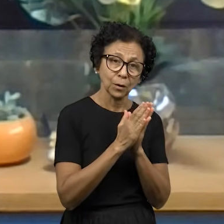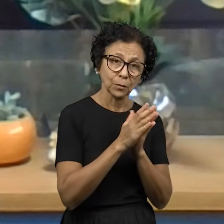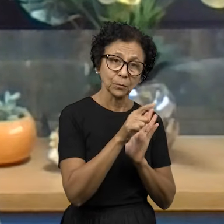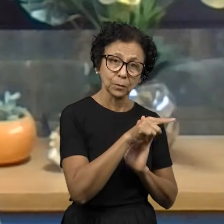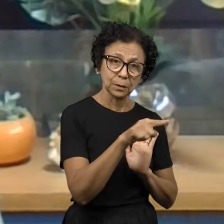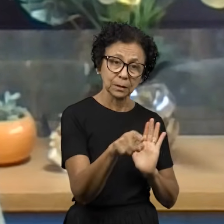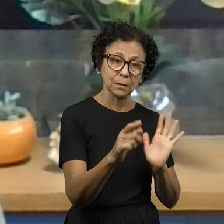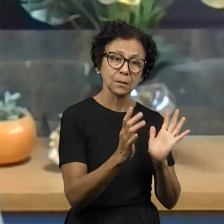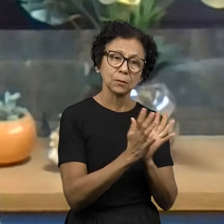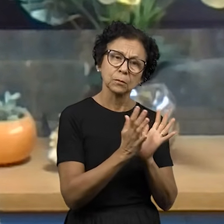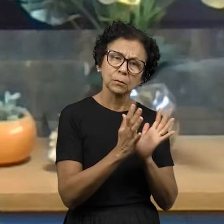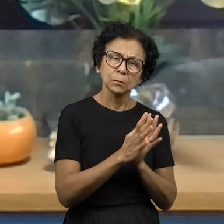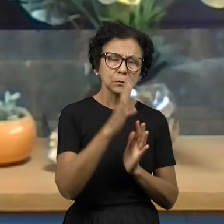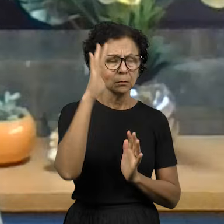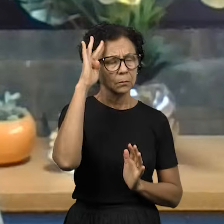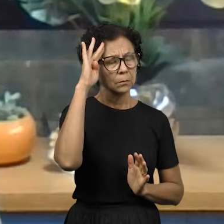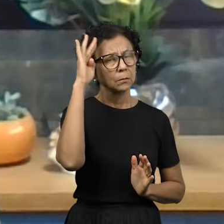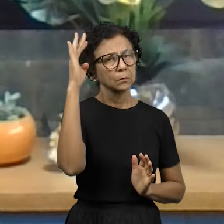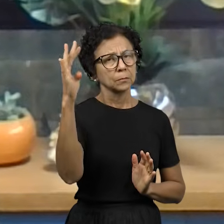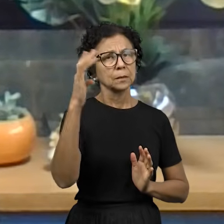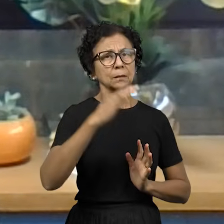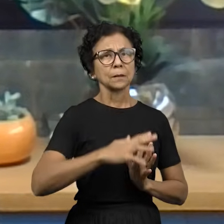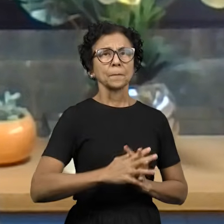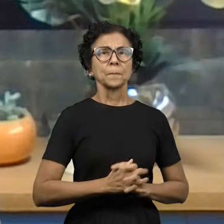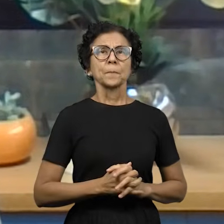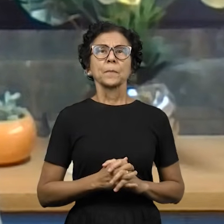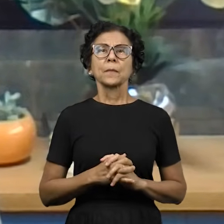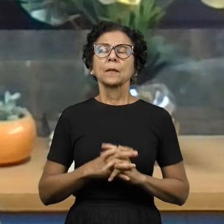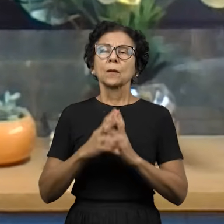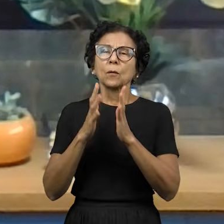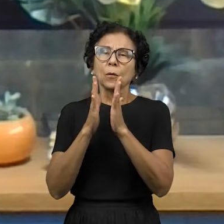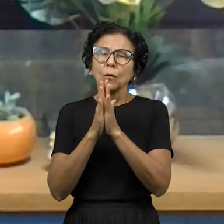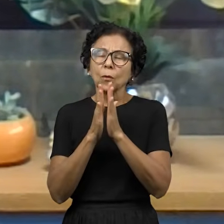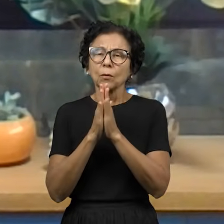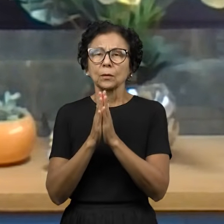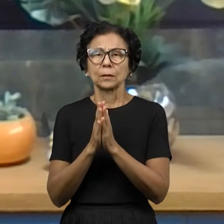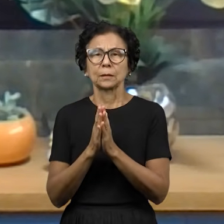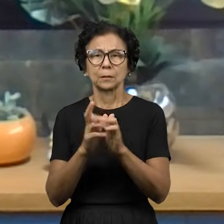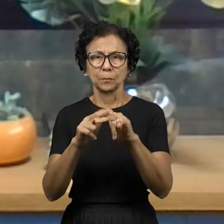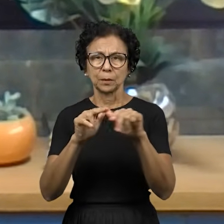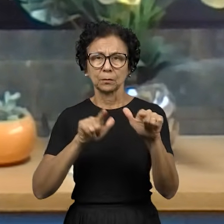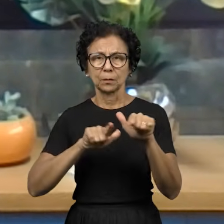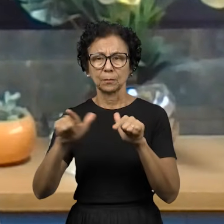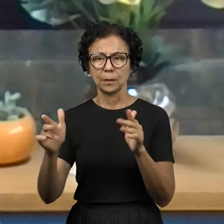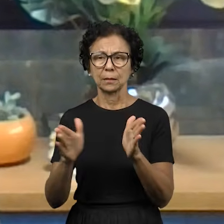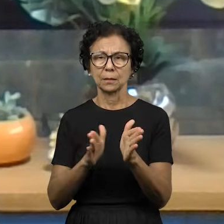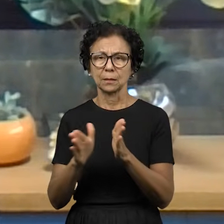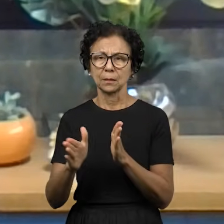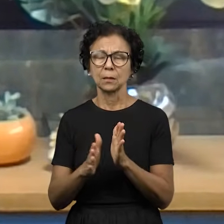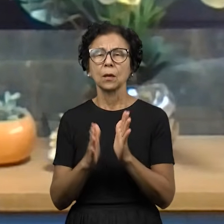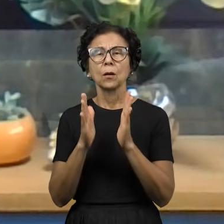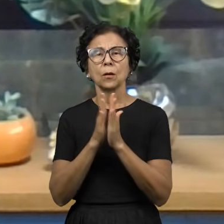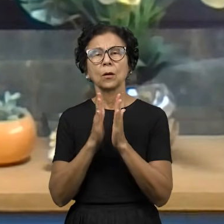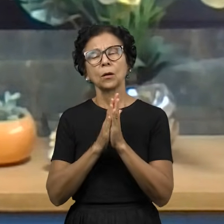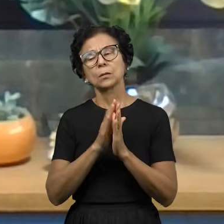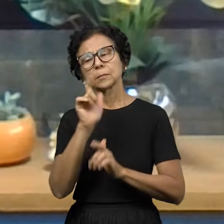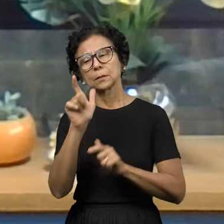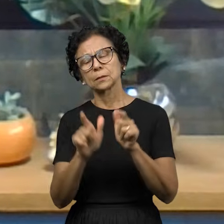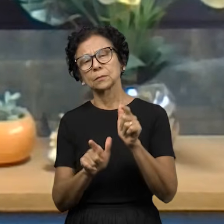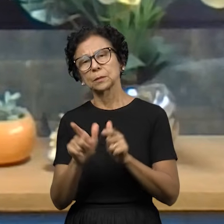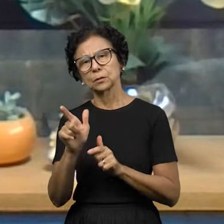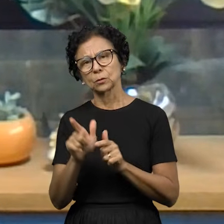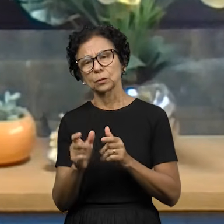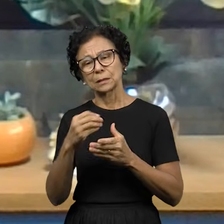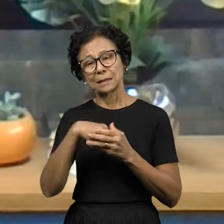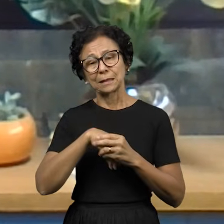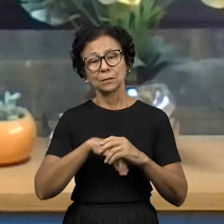esse trabalho são fundamentais. Então, orem por esse trabalho, orem pela vida dos irmãos que fazem parte